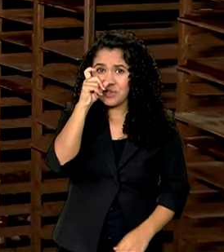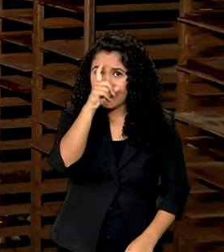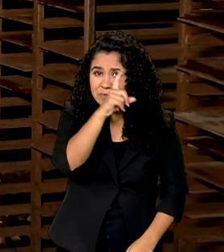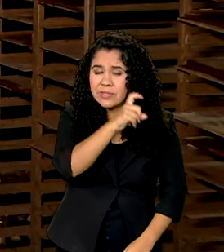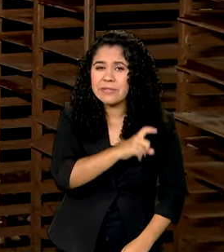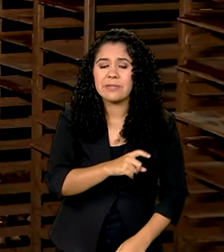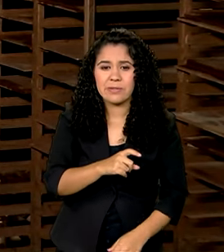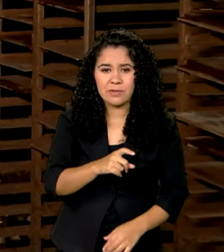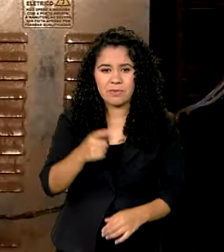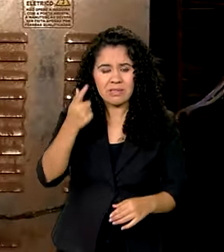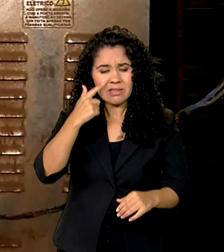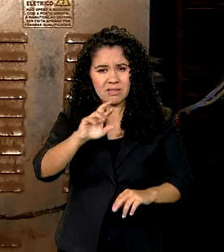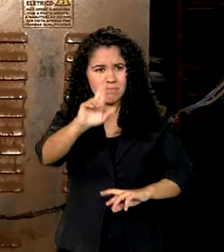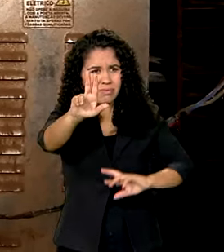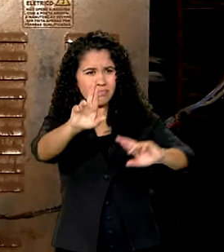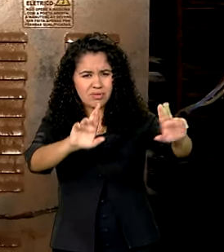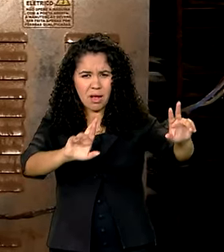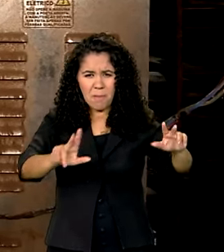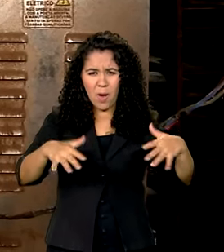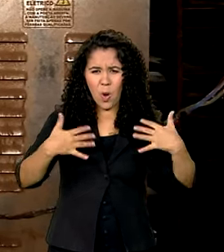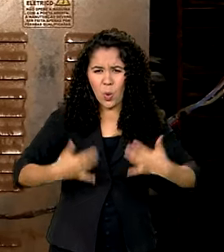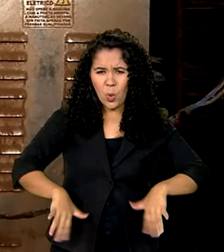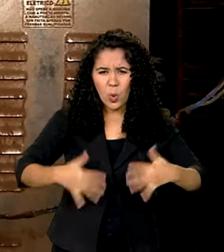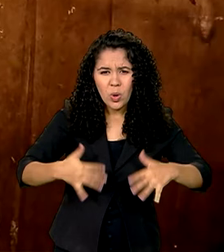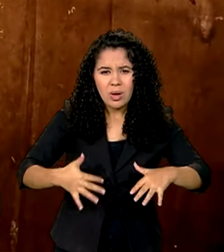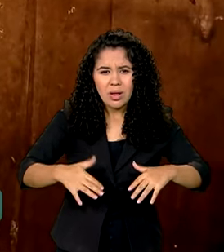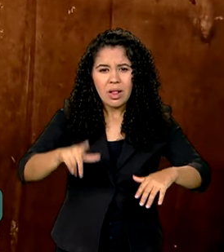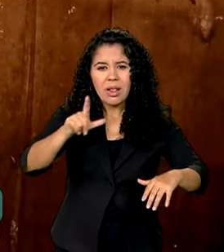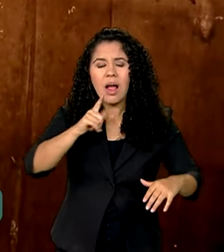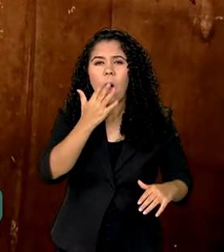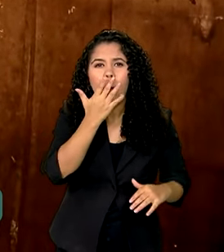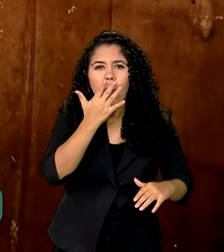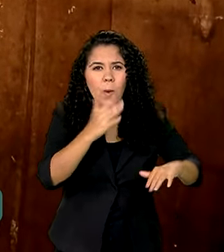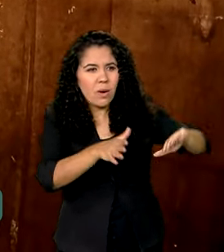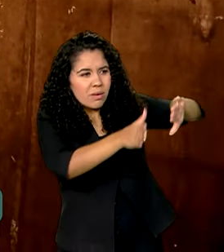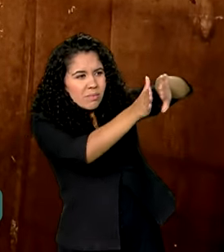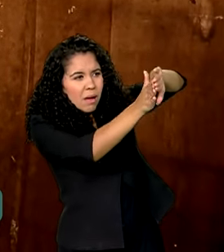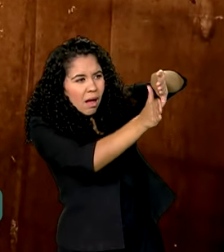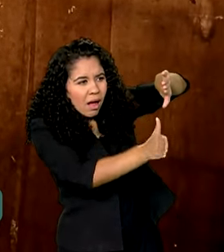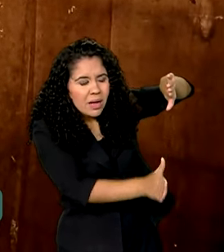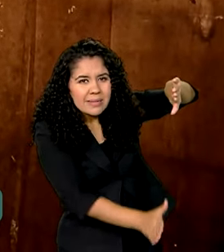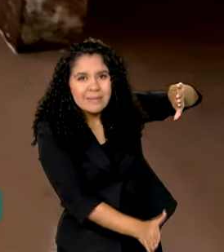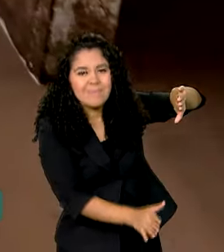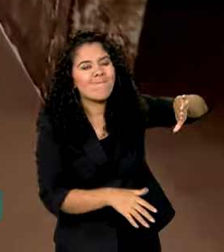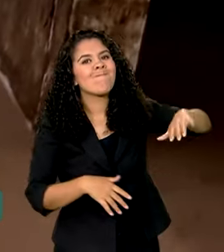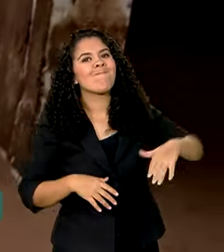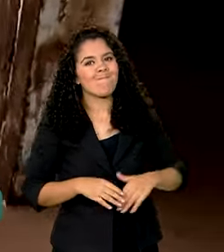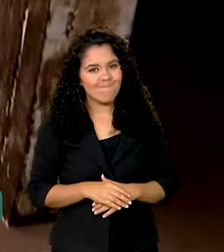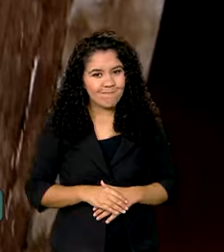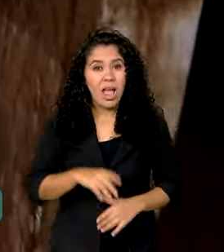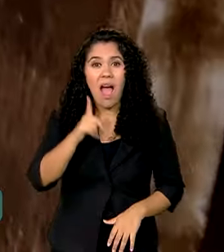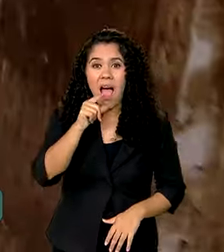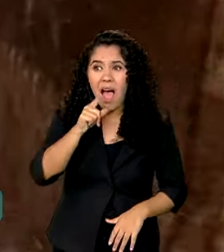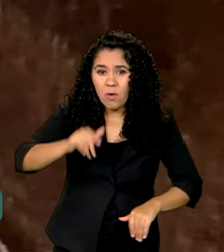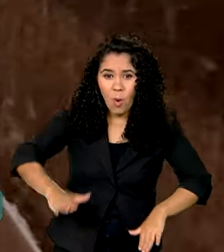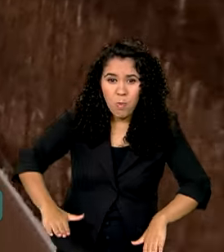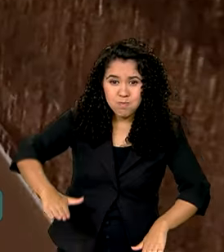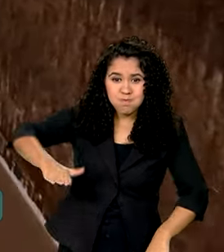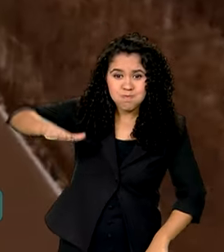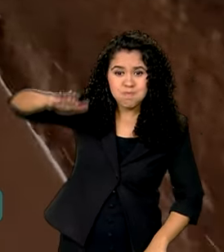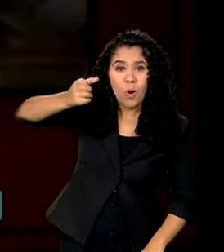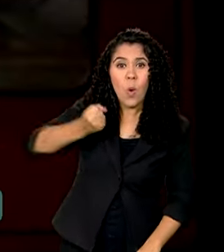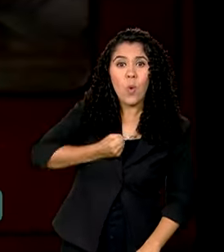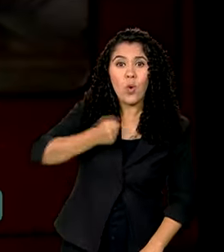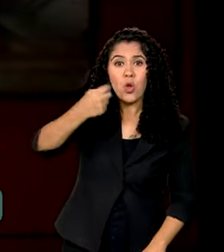uma coisa da outra. As marcas na parede não deixam dúvidas. Aqui, a água passou dos